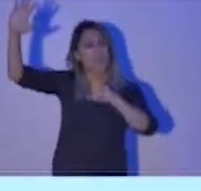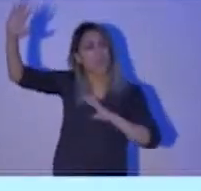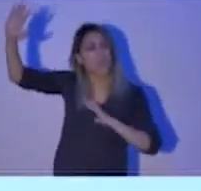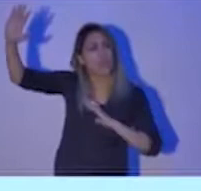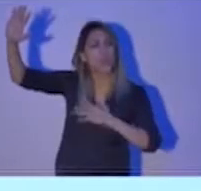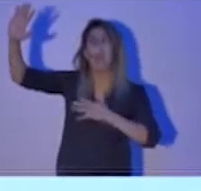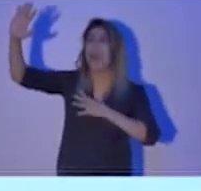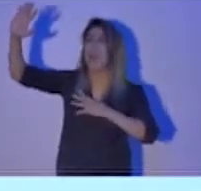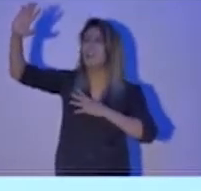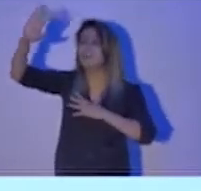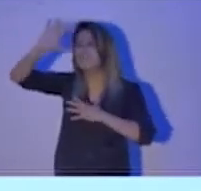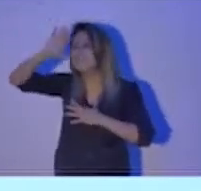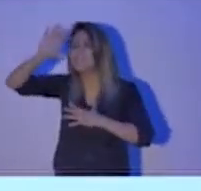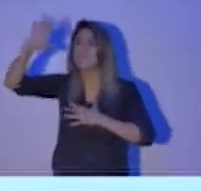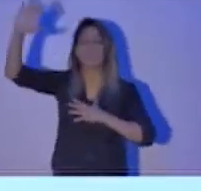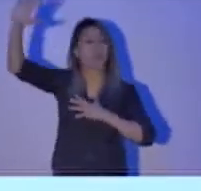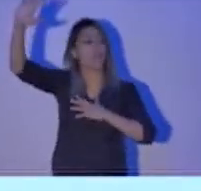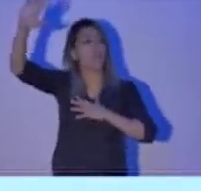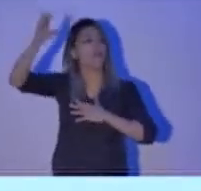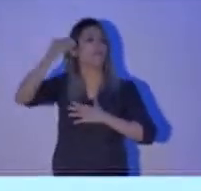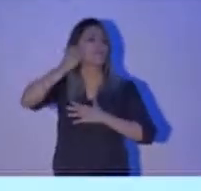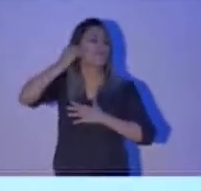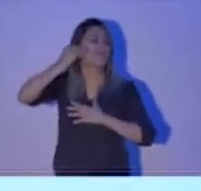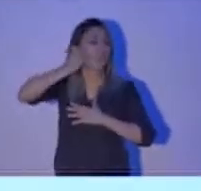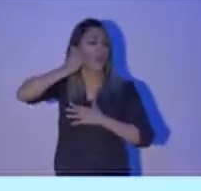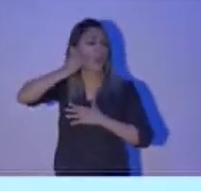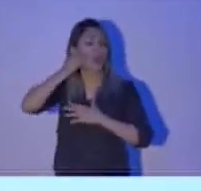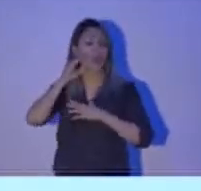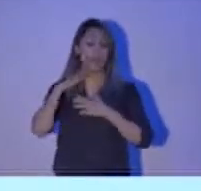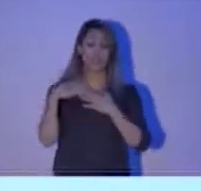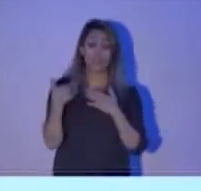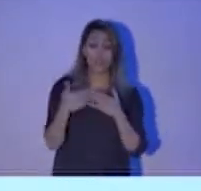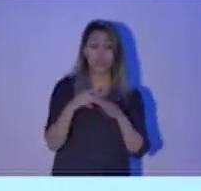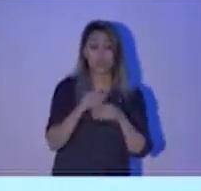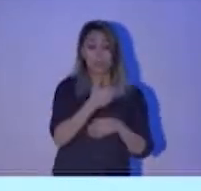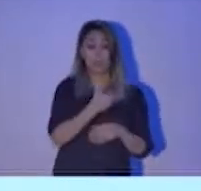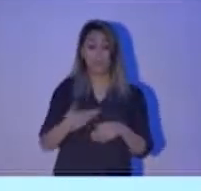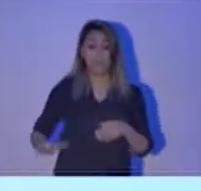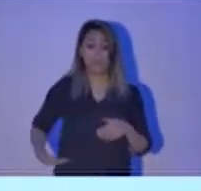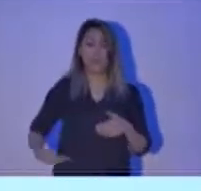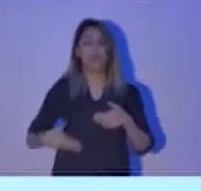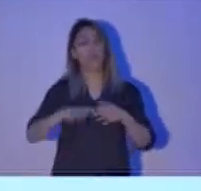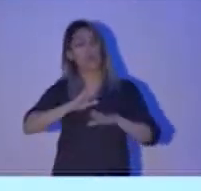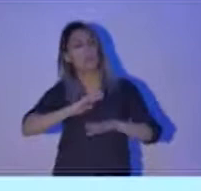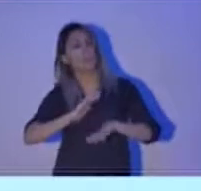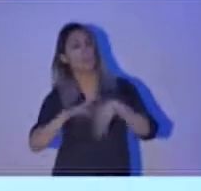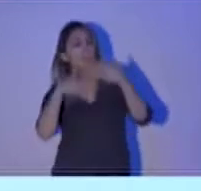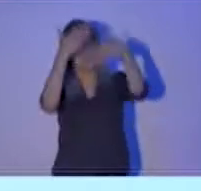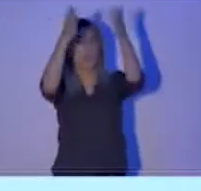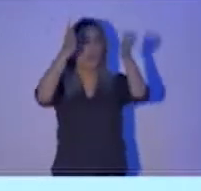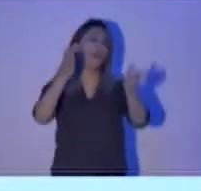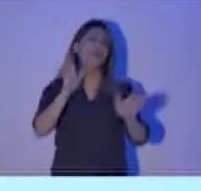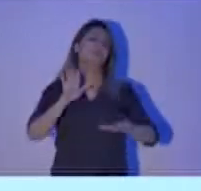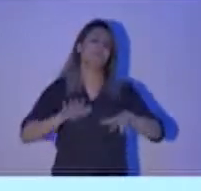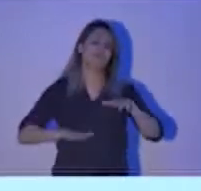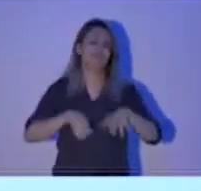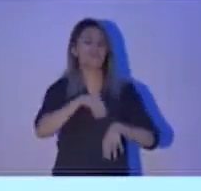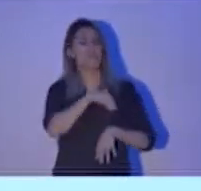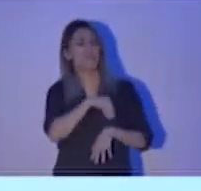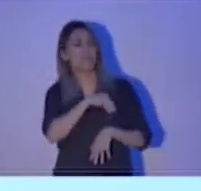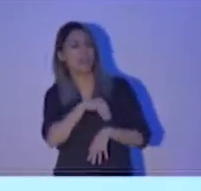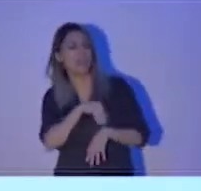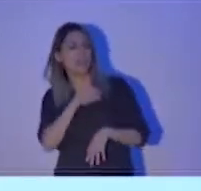algo diferente na escola pública, independente da sua condição física, do seu salário, da sua